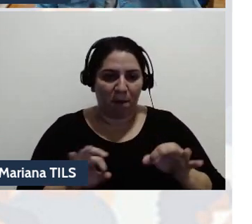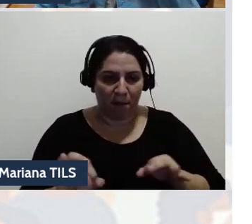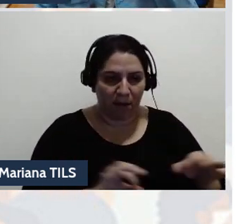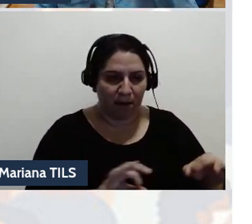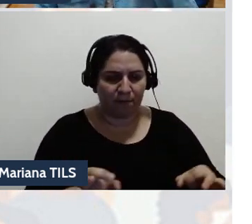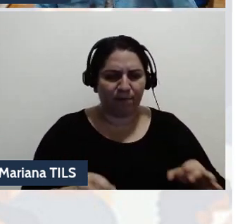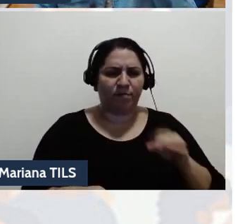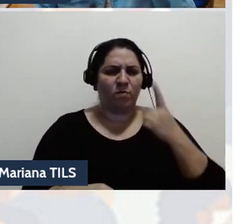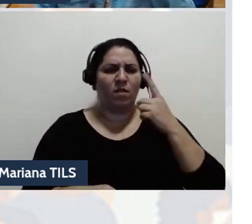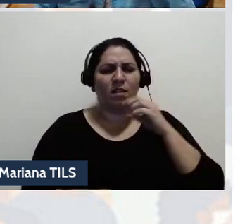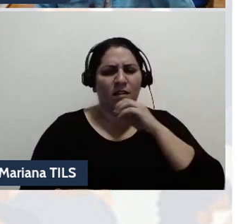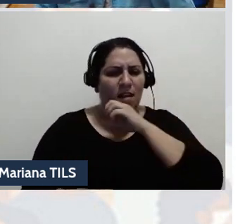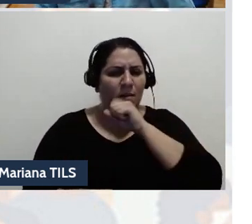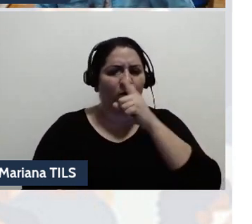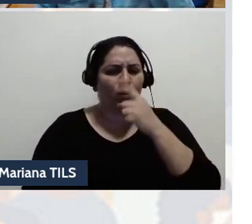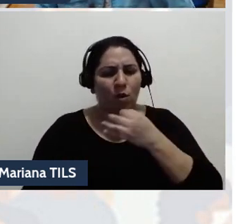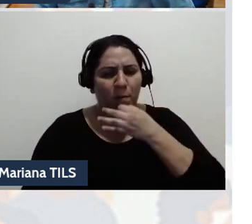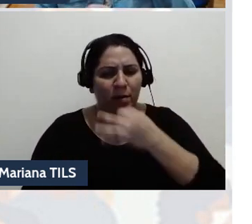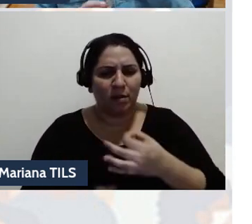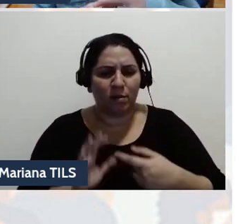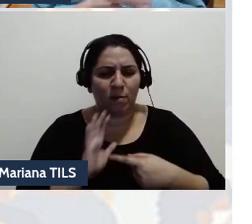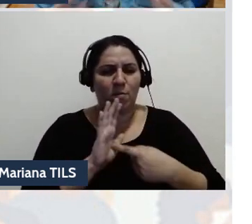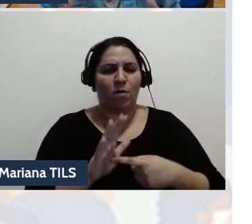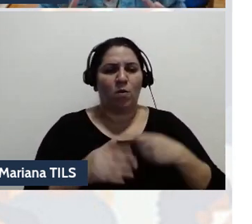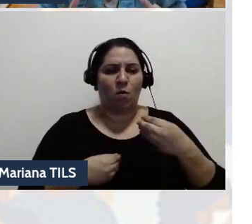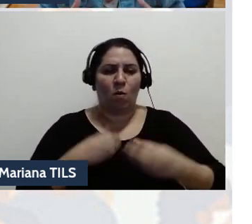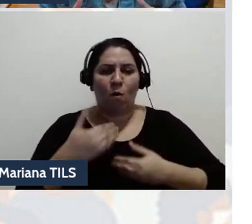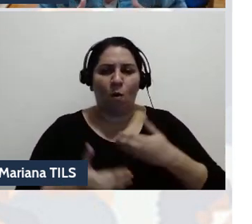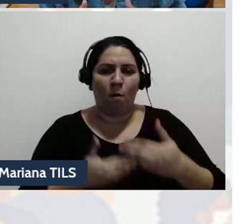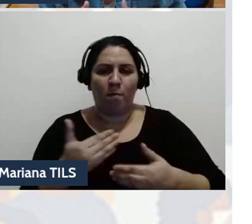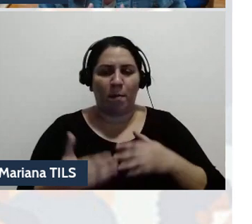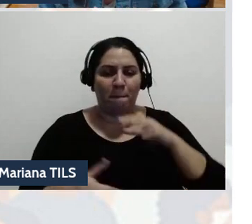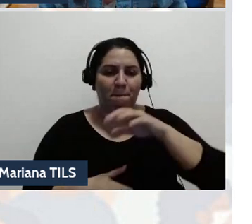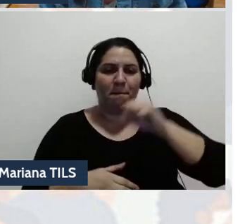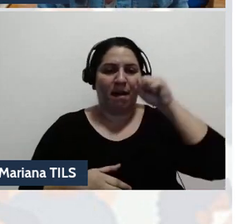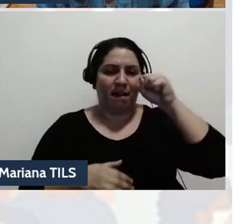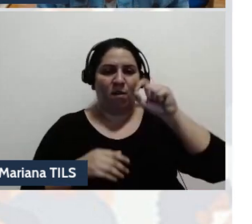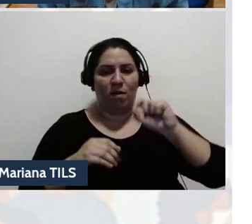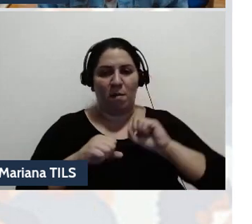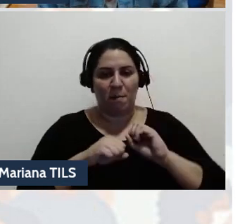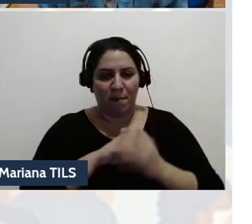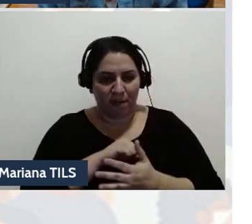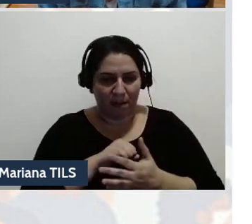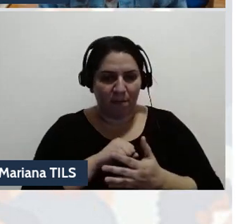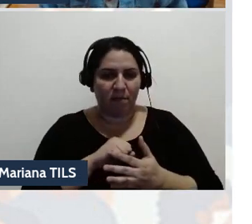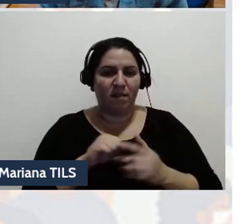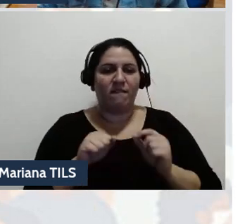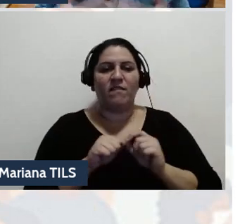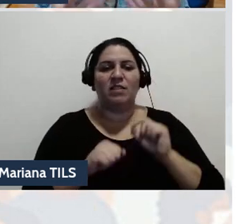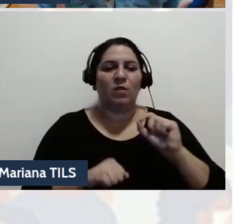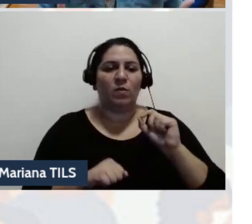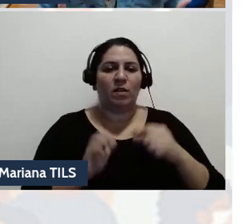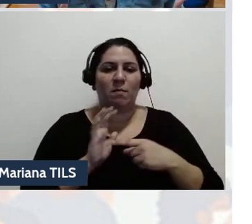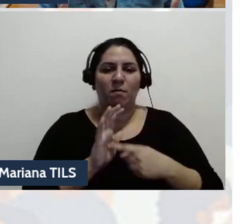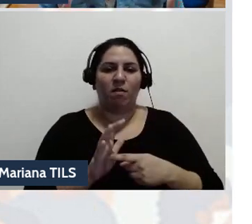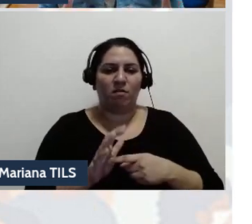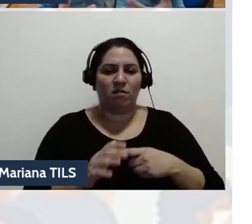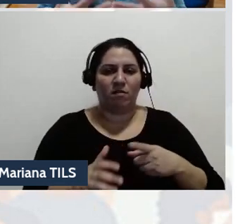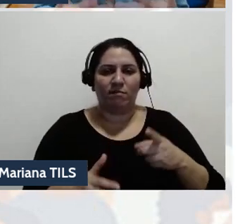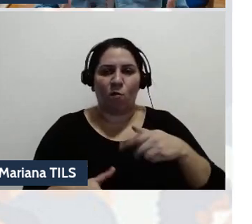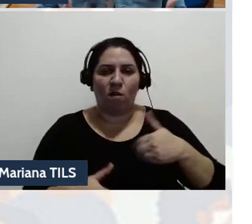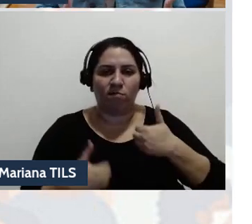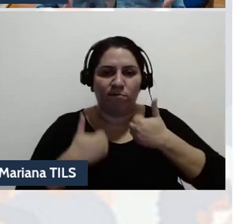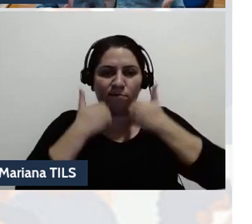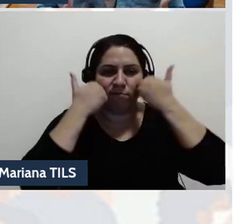um pequeno comentário como essa lógica do produtivismo sequestra a pandemia de tal maneira que ela sequer serve de choque moral para nos